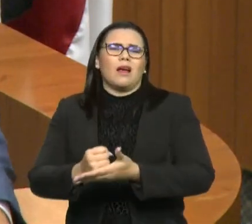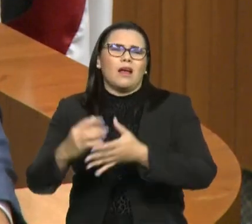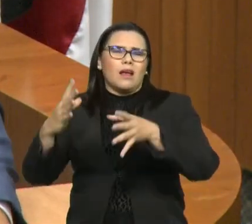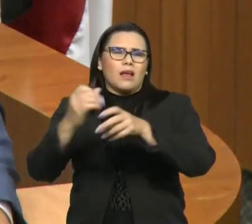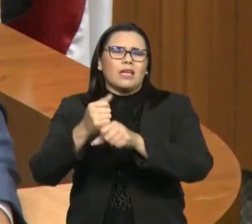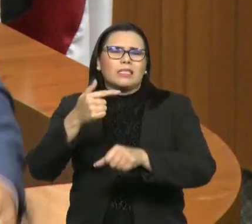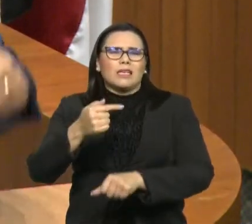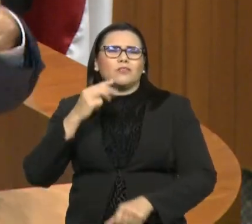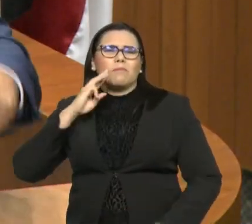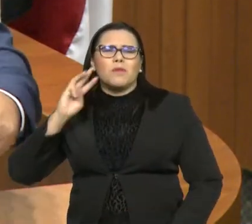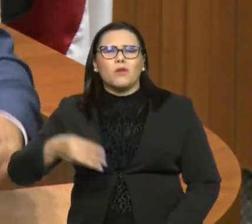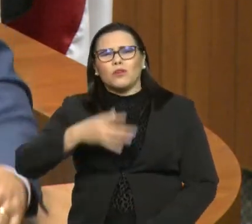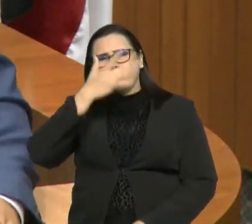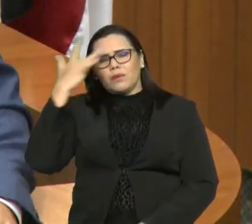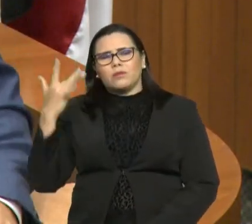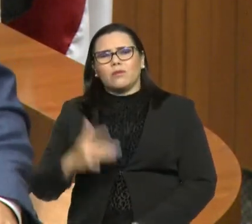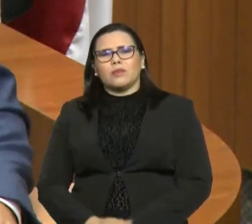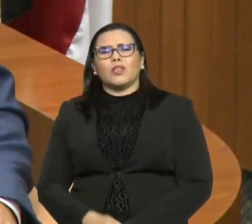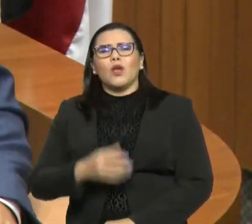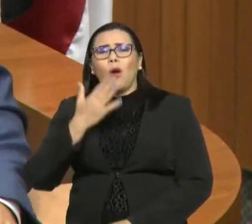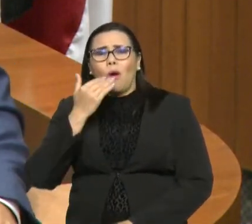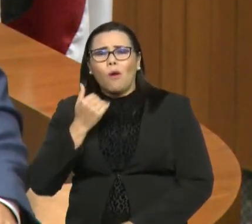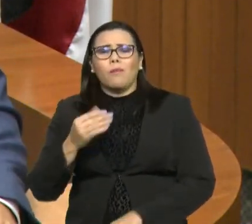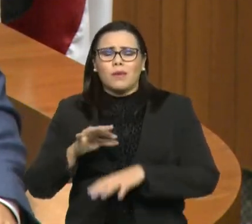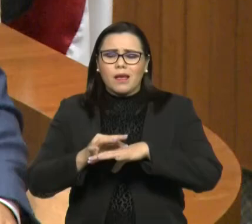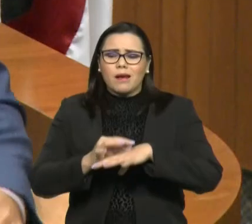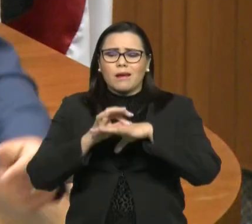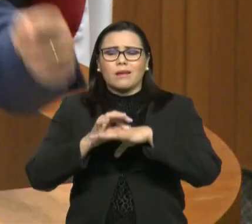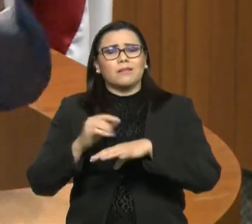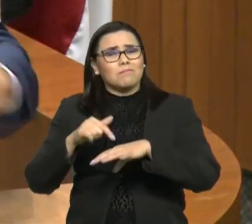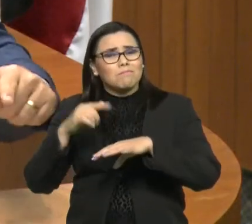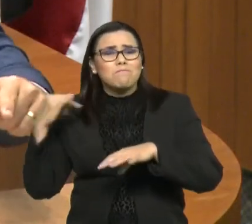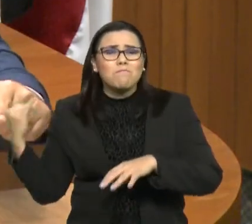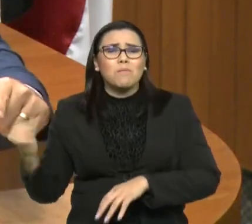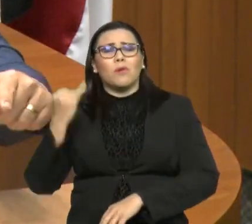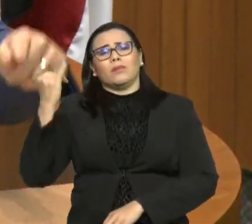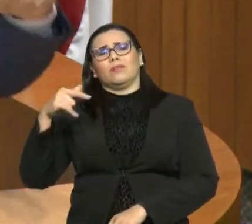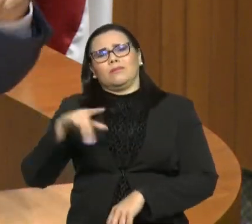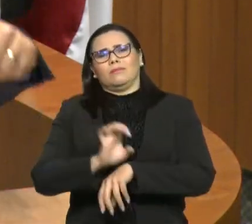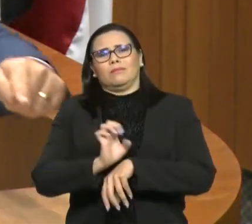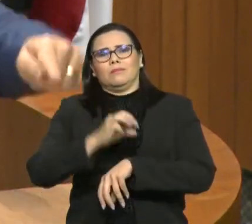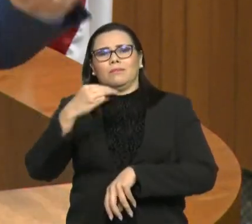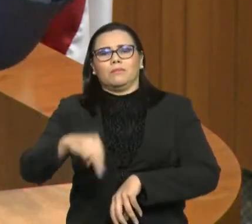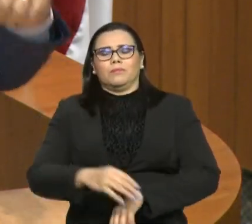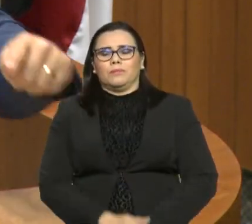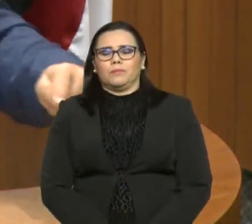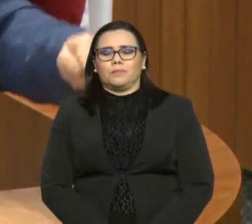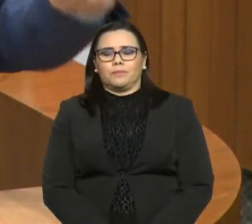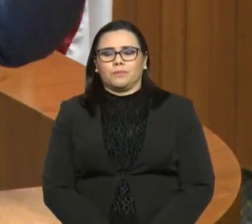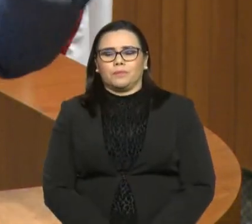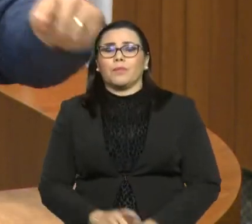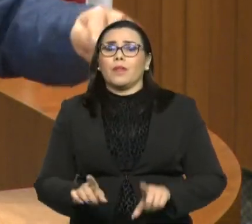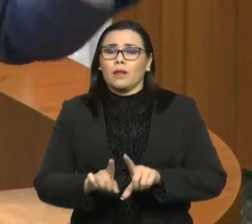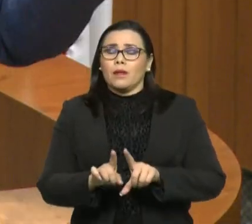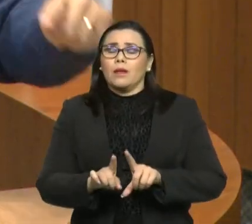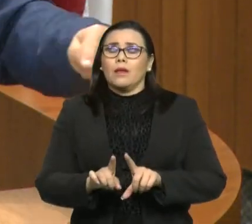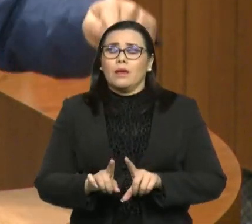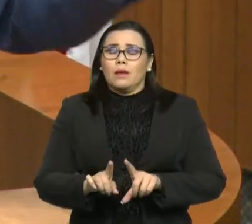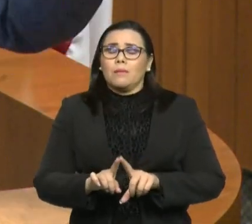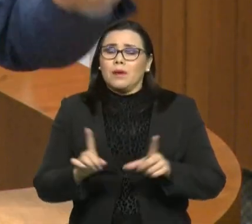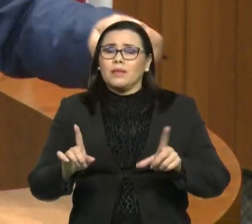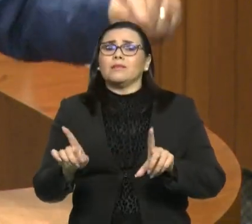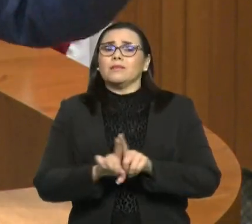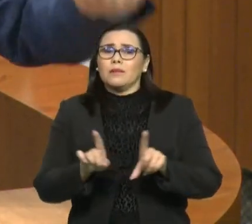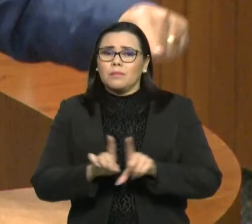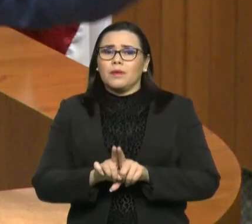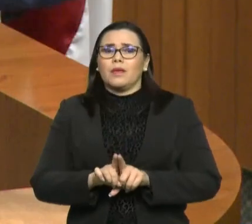dos consumidores deste produto tão importante aqui no Estado. Como também nós vamos atender, a ouvir